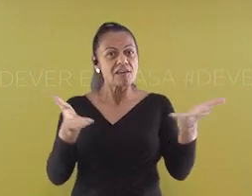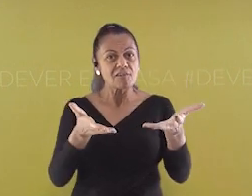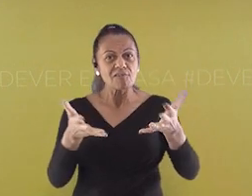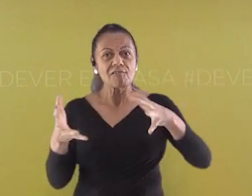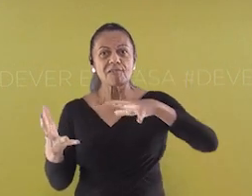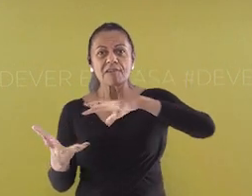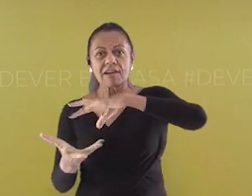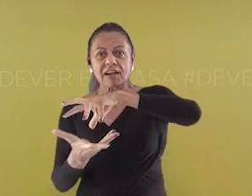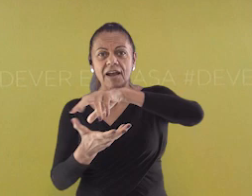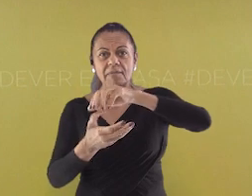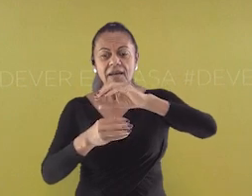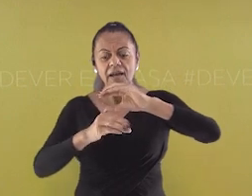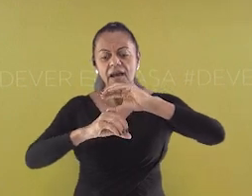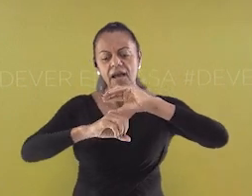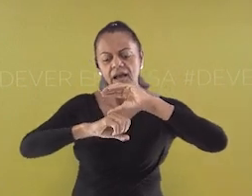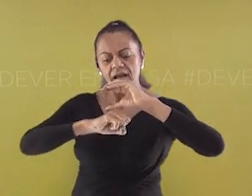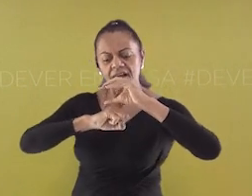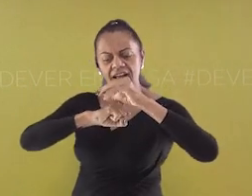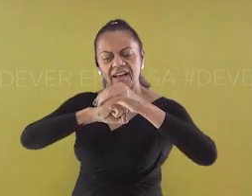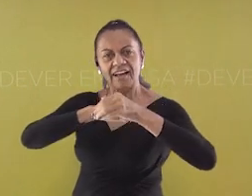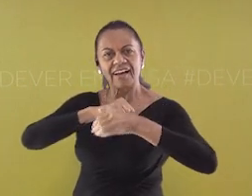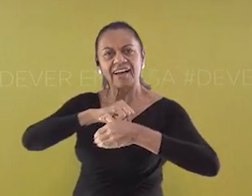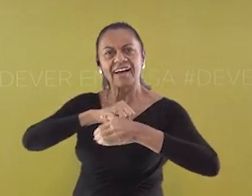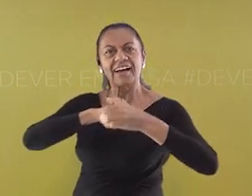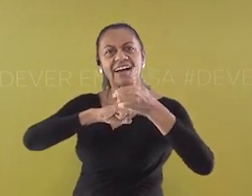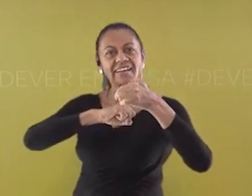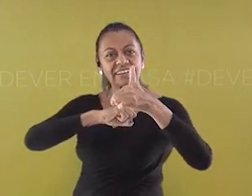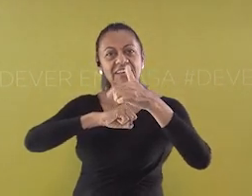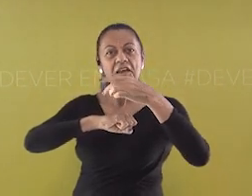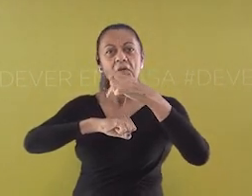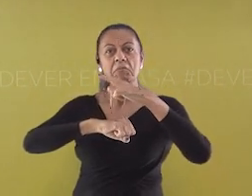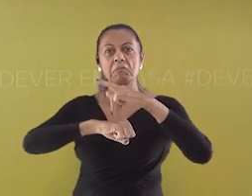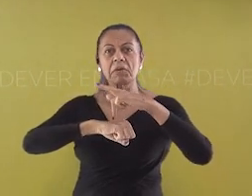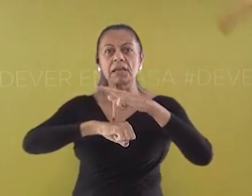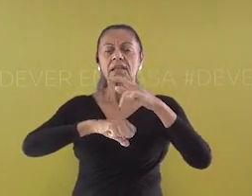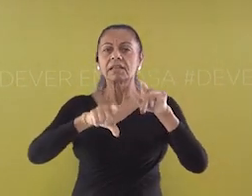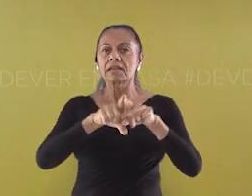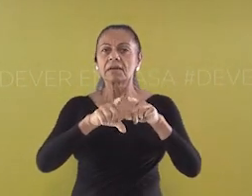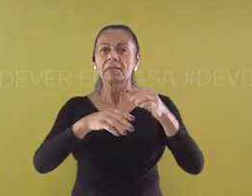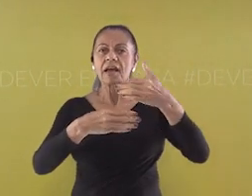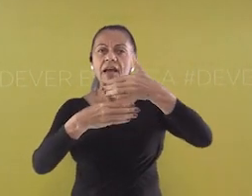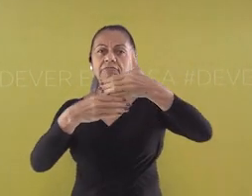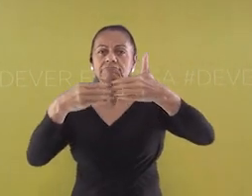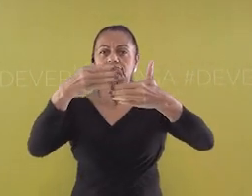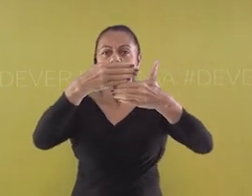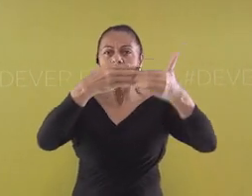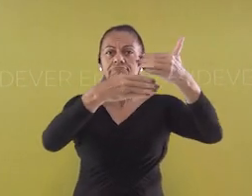camadas da Terra, dispostas sobre as placas tectônicas,